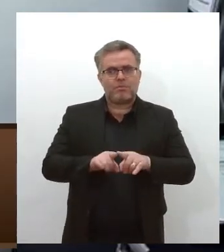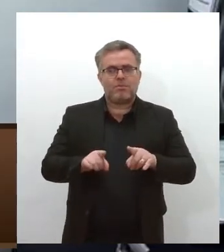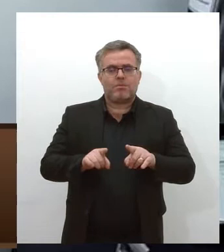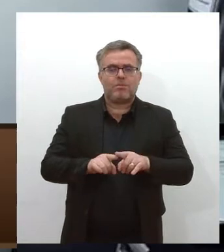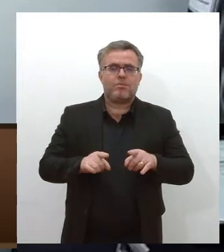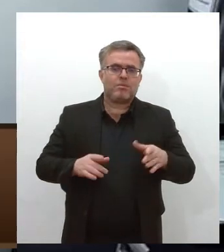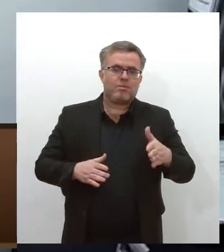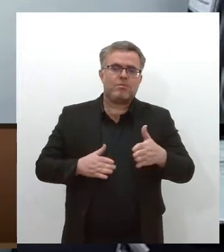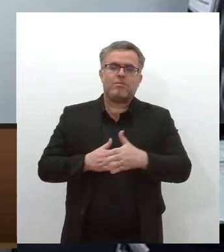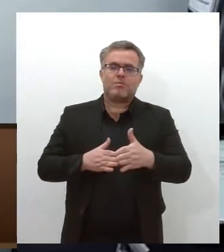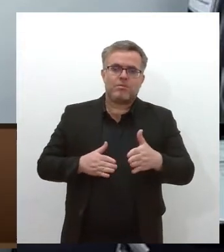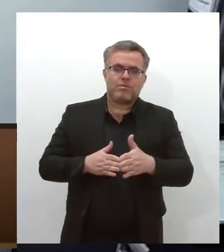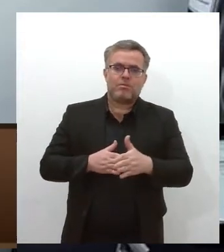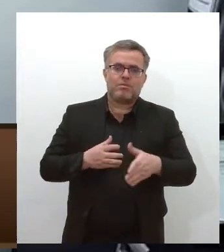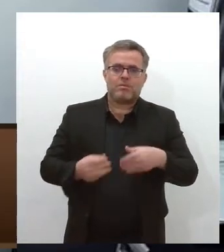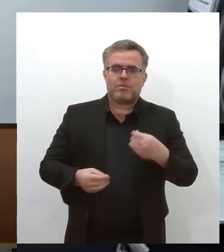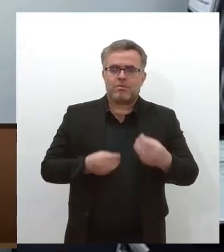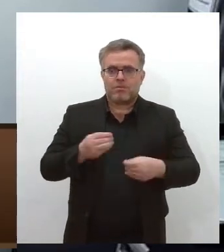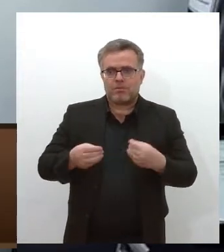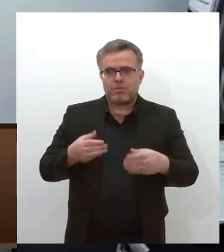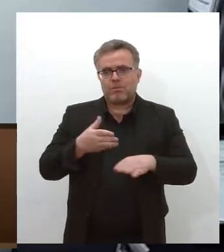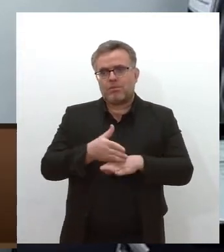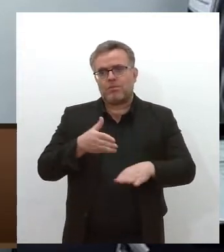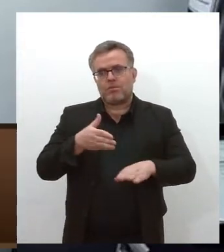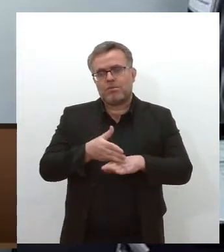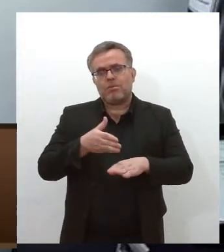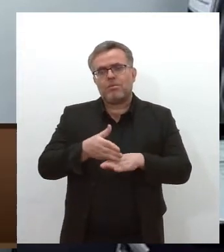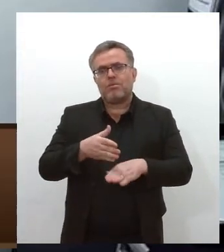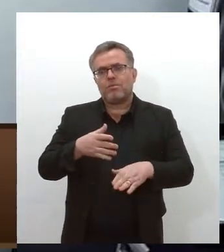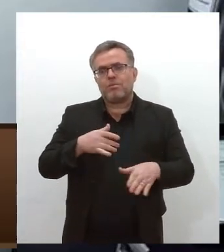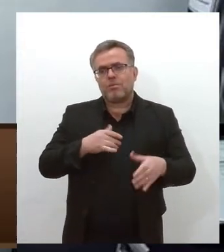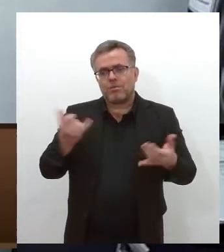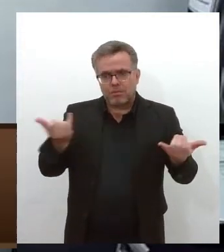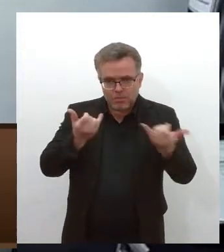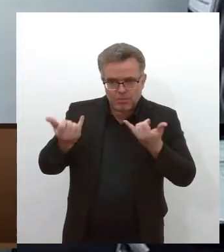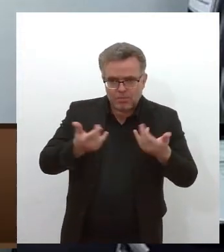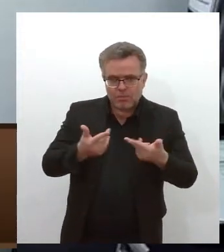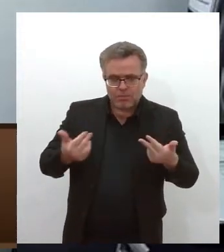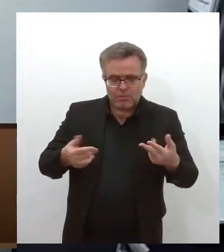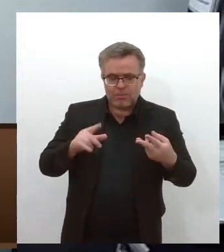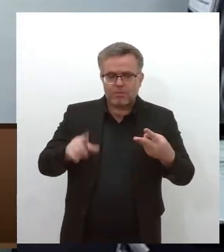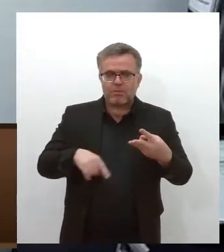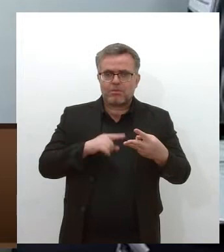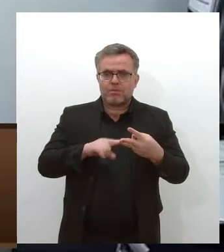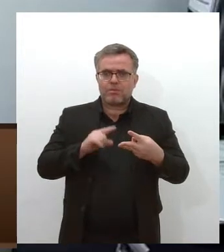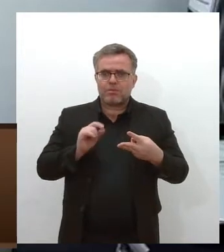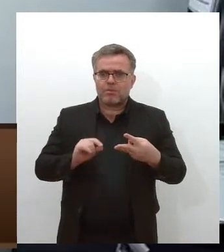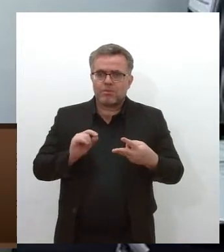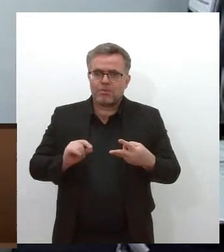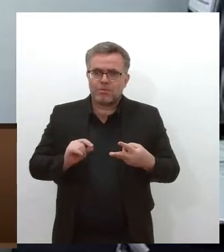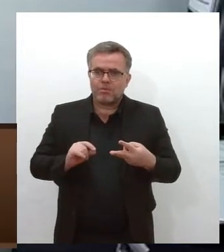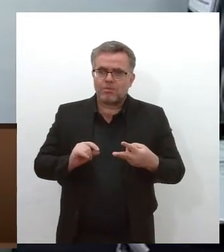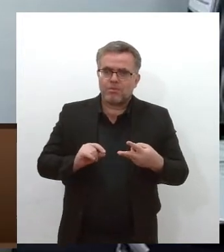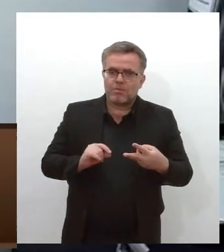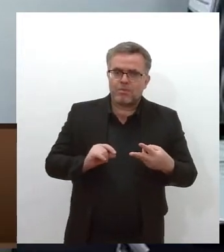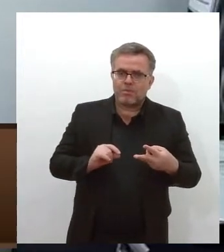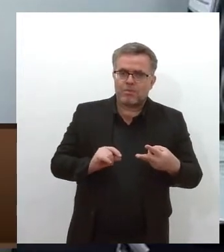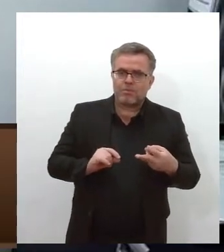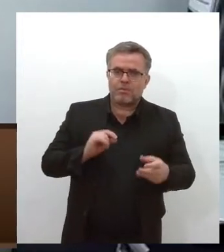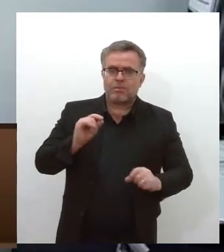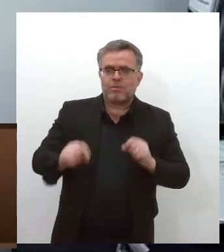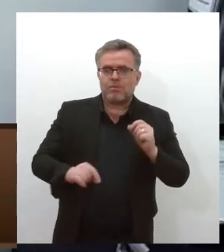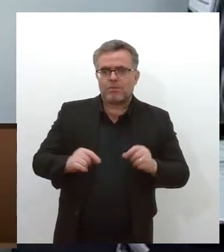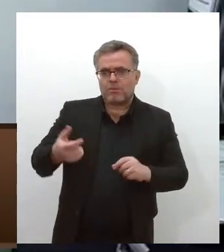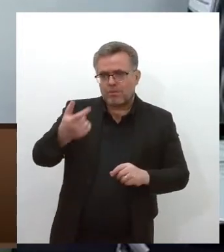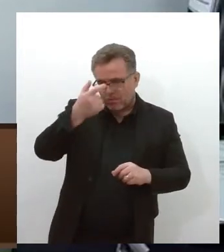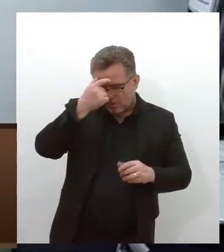o acesso à informação por parte do eleitor. Mas o eleitor brasileiro, como eu disse, ele tem a sua racionalidade para